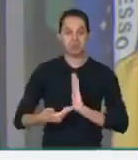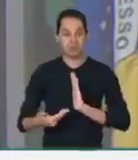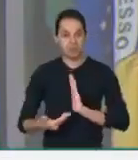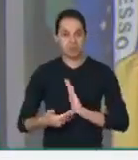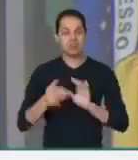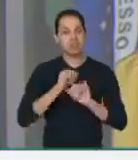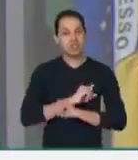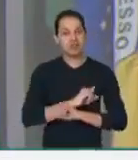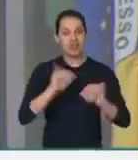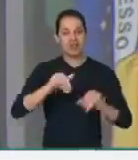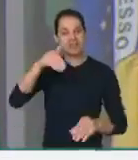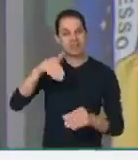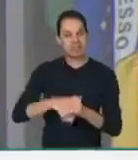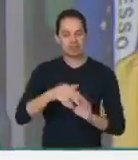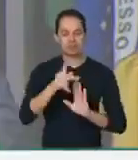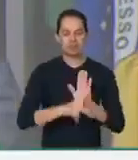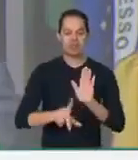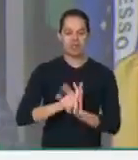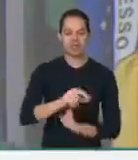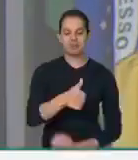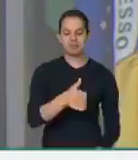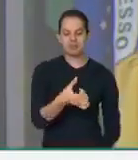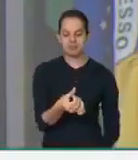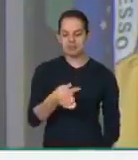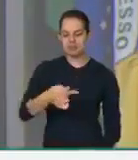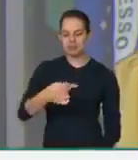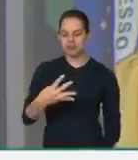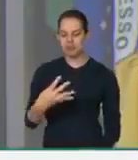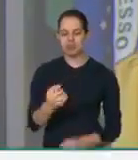digo não ao PL 1674 dois mil